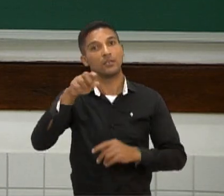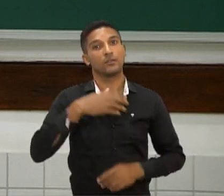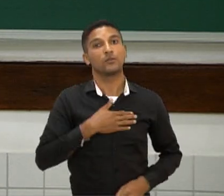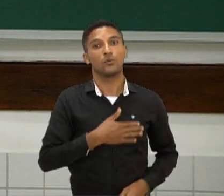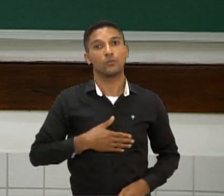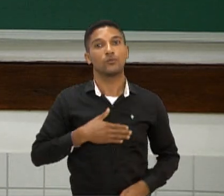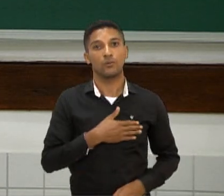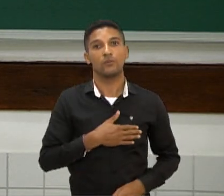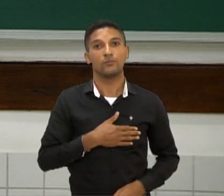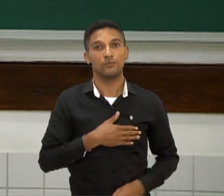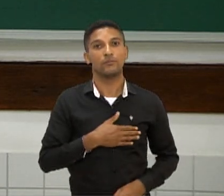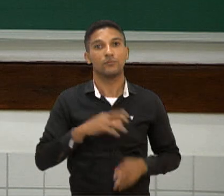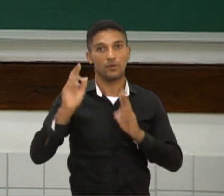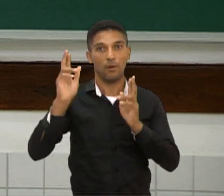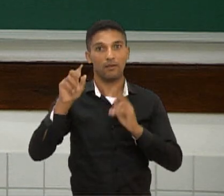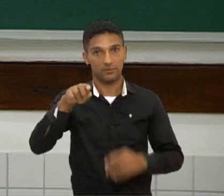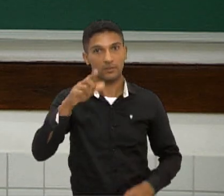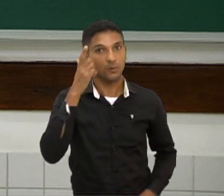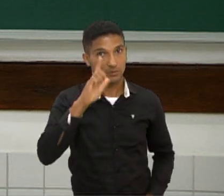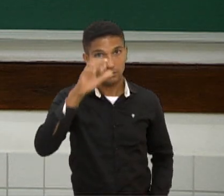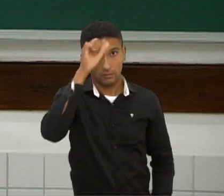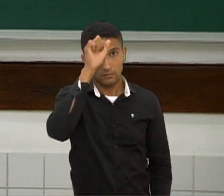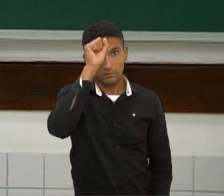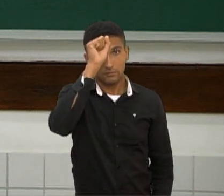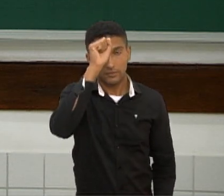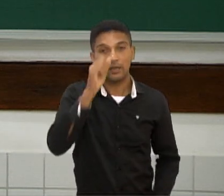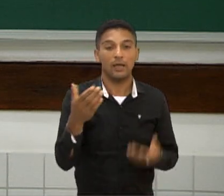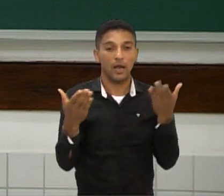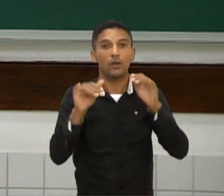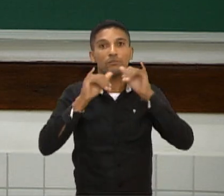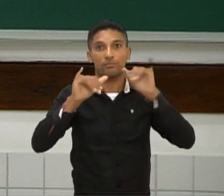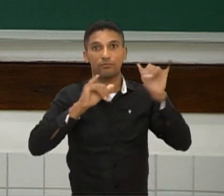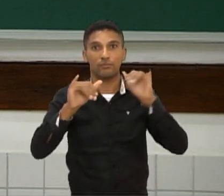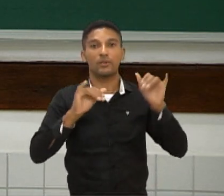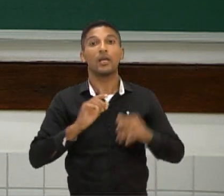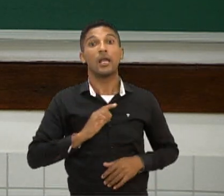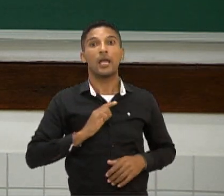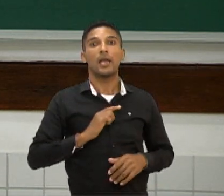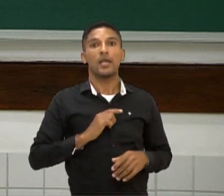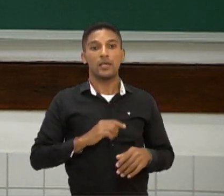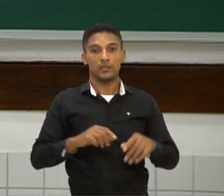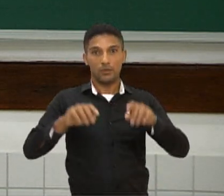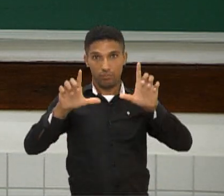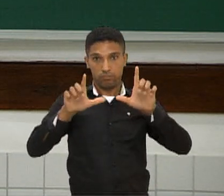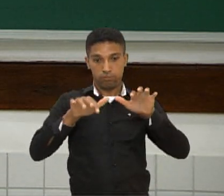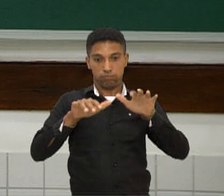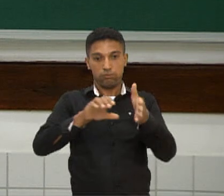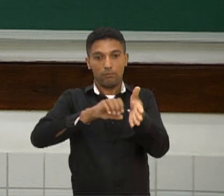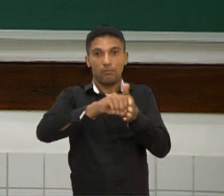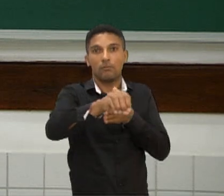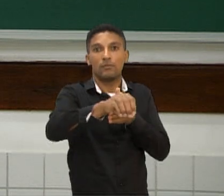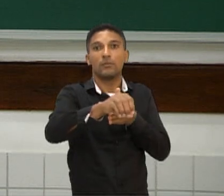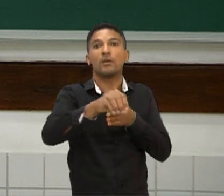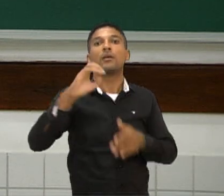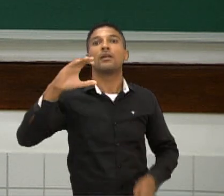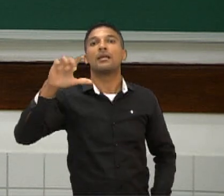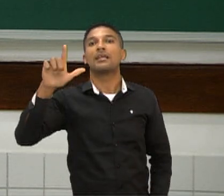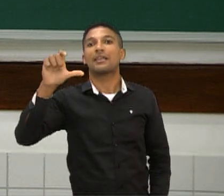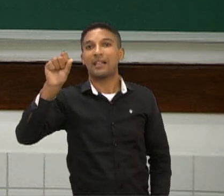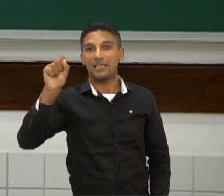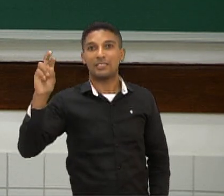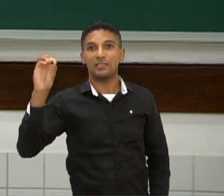um recadinho para vocês. O registro de frequência no Classroom mudou. Então, basta clicar no número 1,